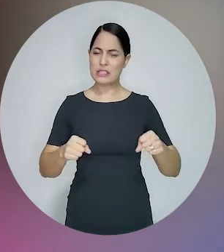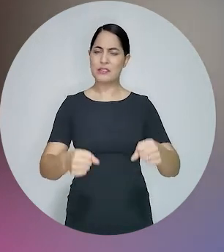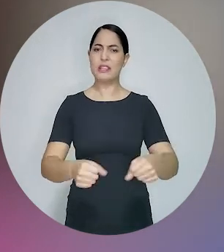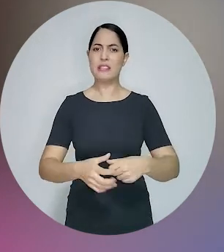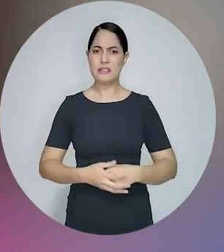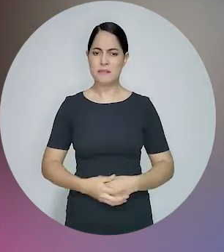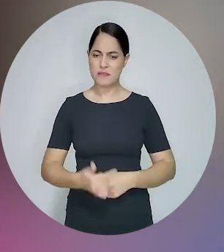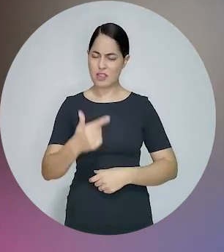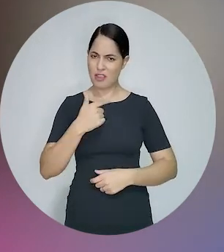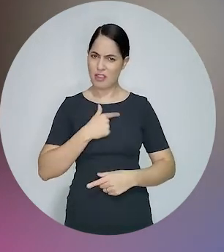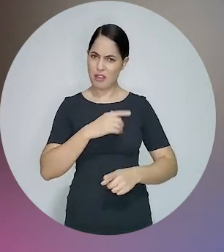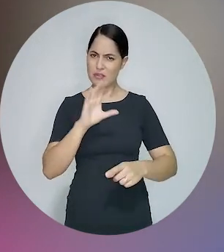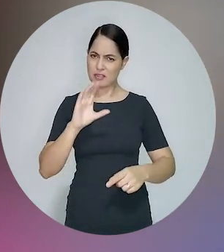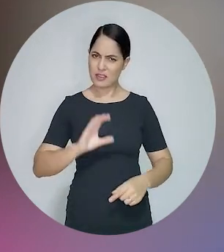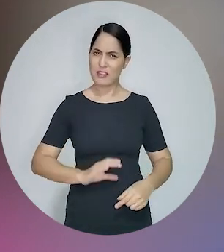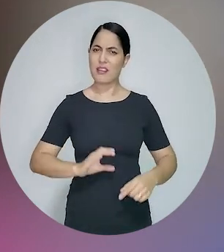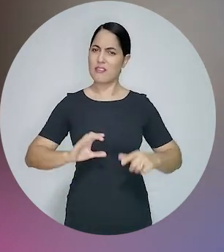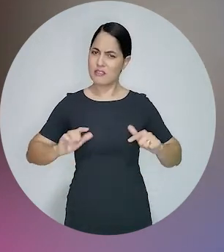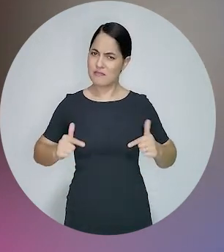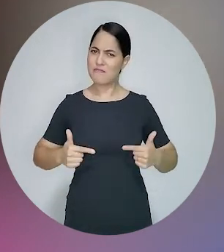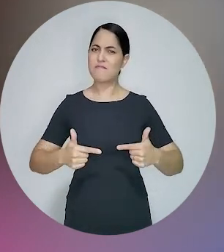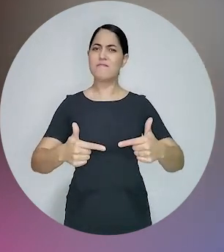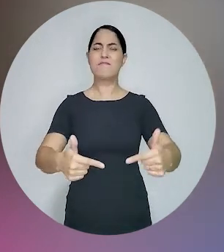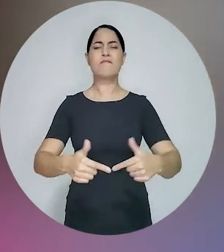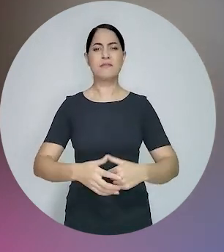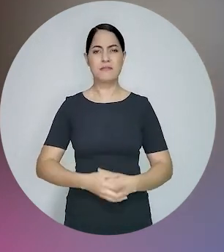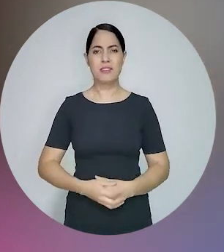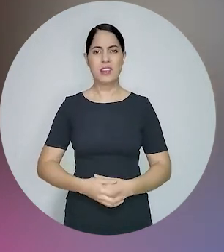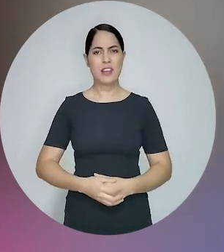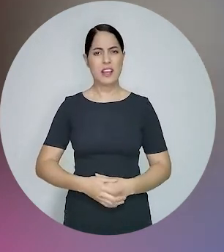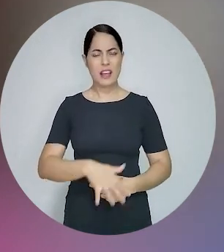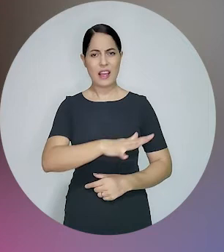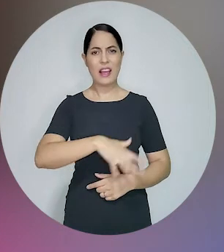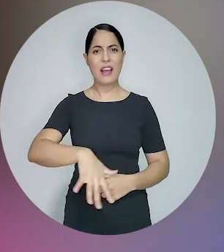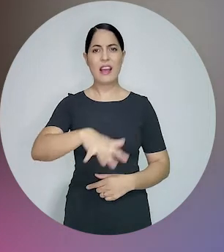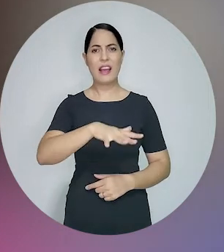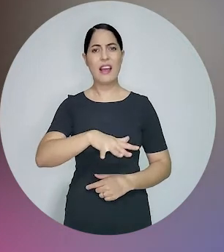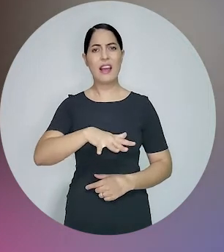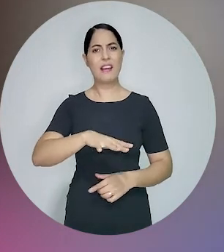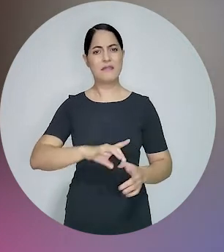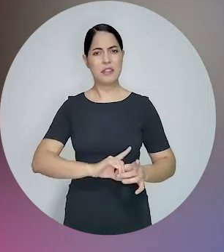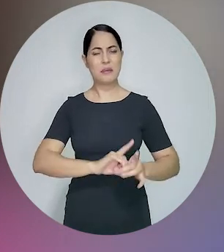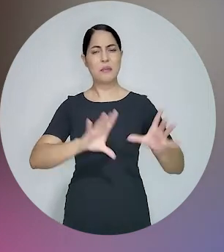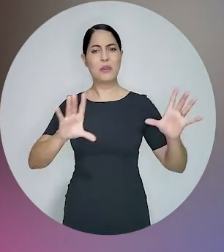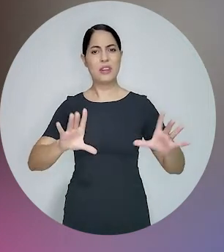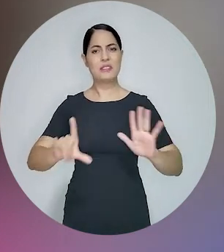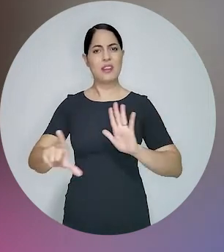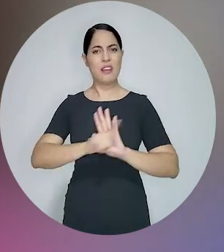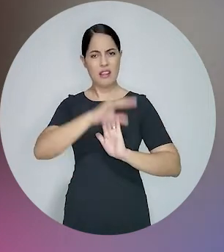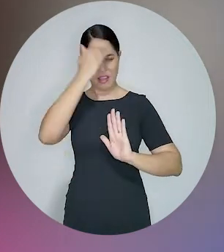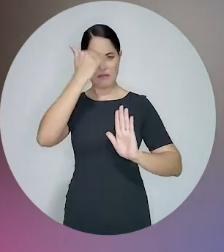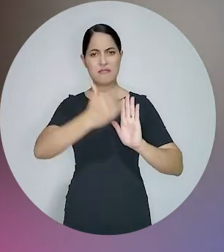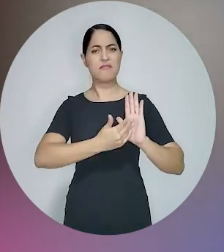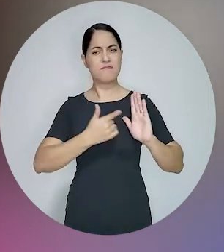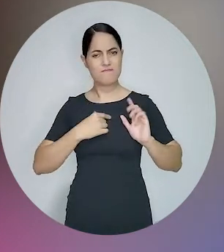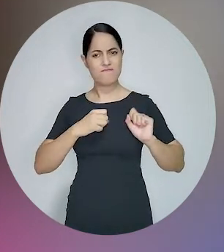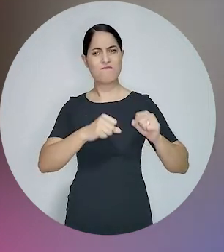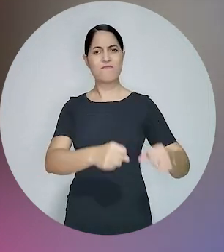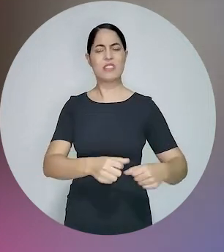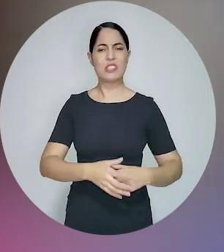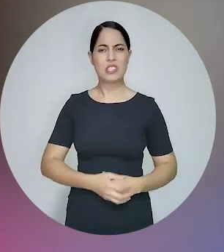de porta-voz da cidadania, de defensora da democracia e da legalidade, de